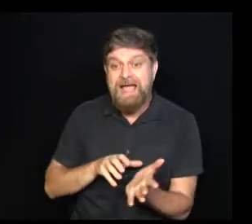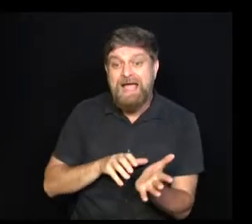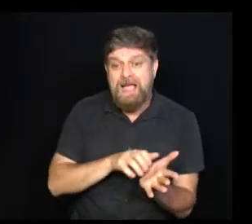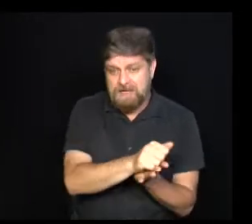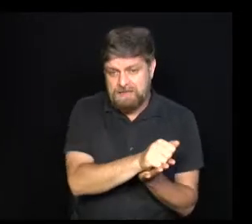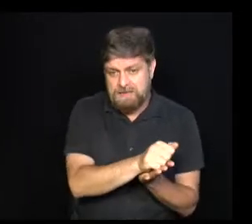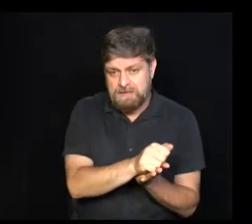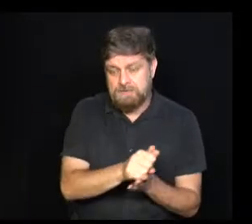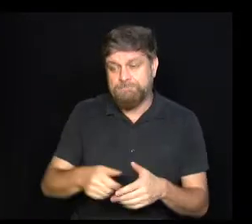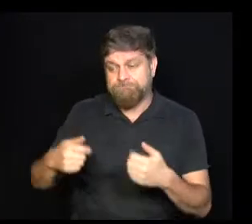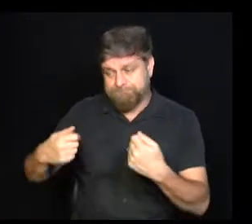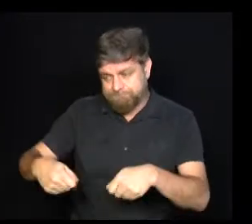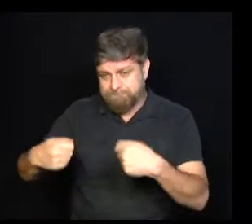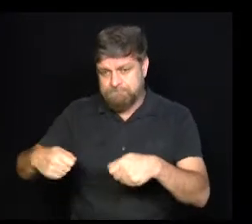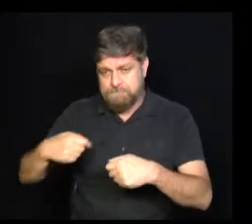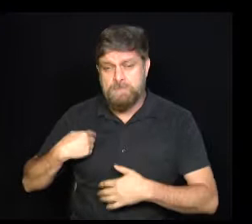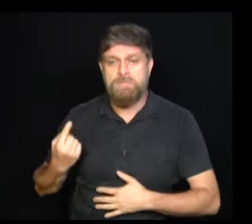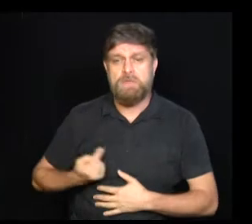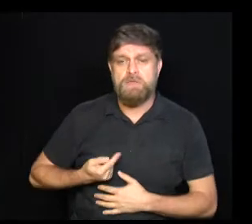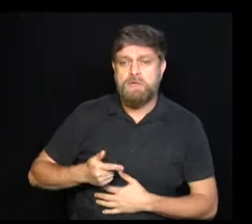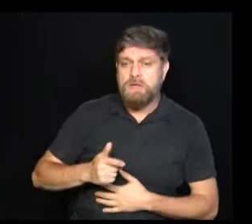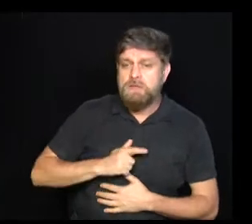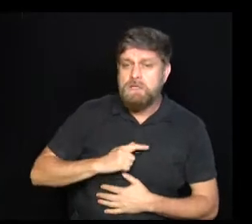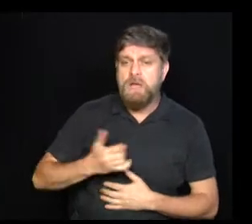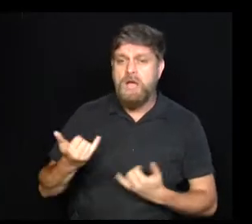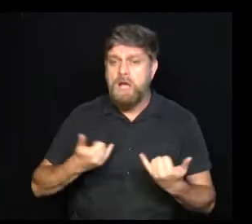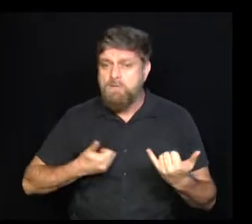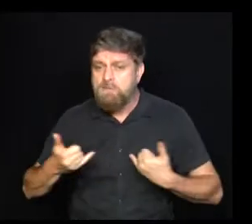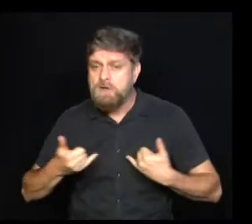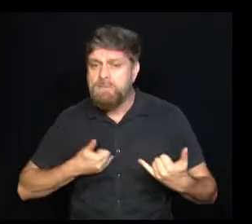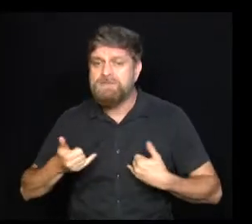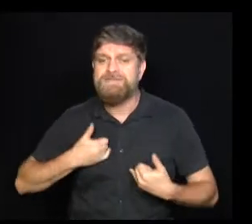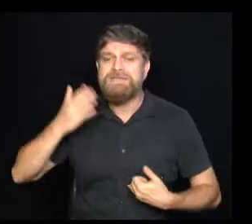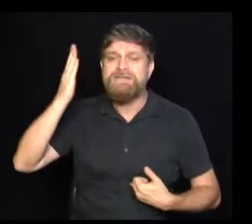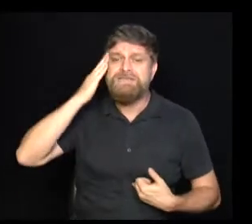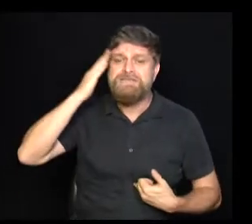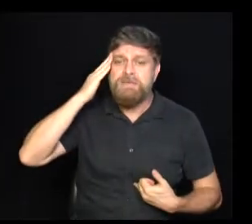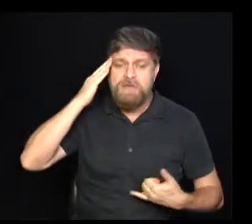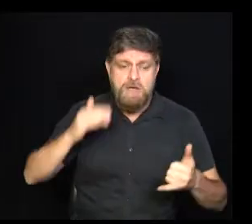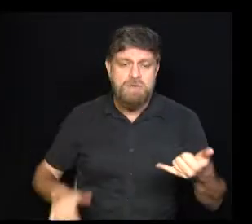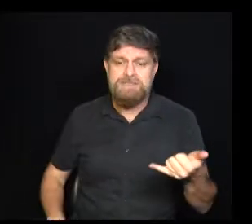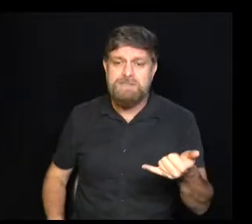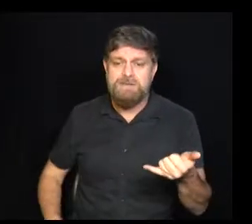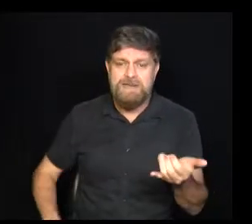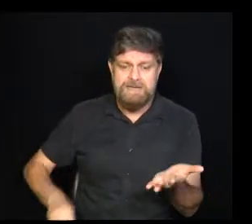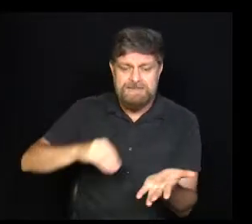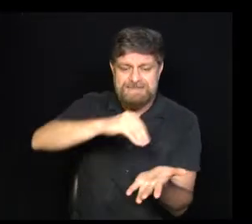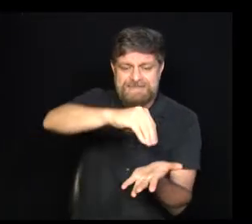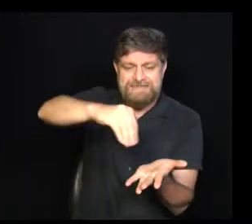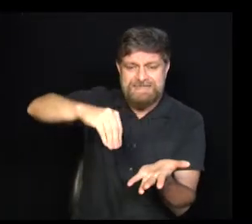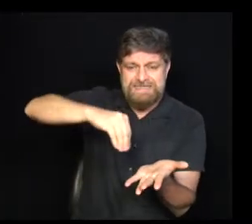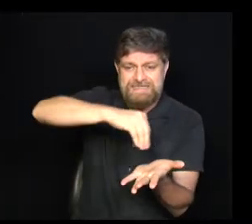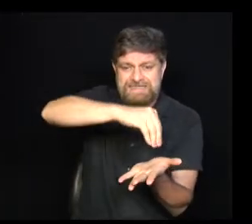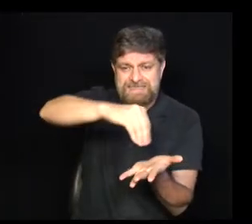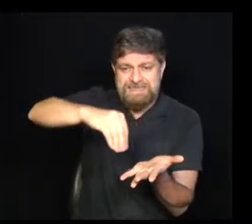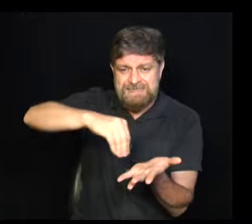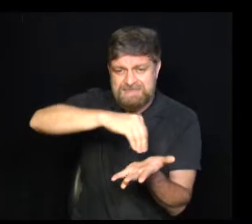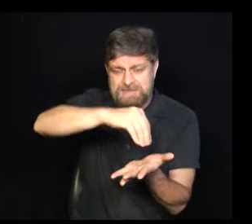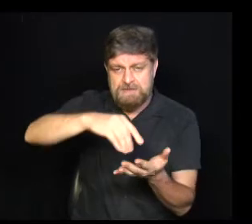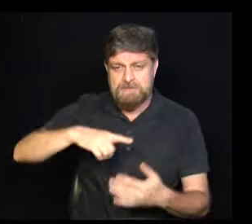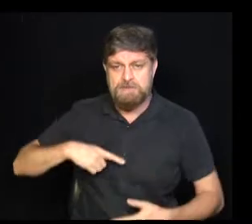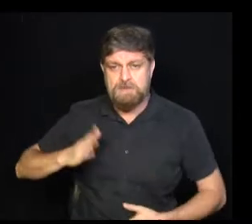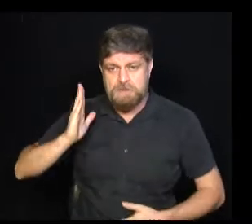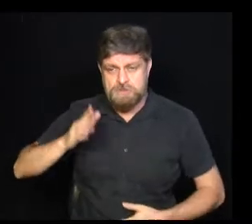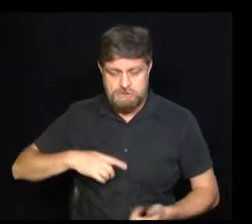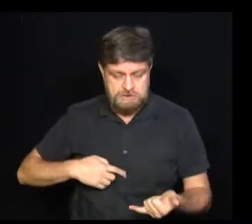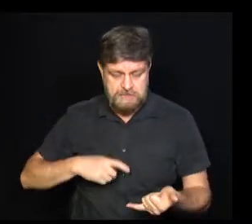ele é necessário para que a gente tenha as informações de georreferenciamento do celular. Então, se eu tenho o botão já no meu